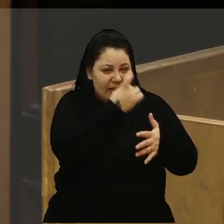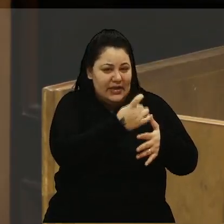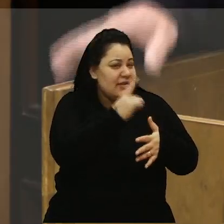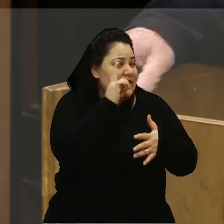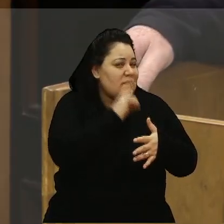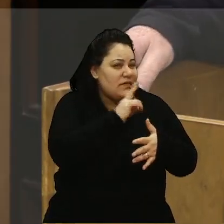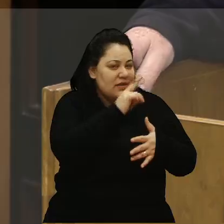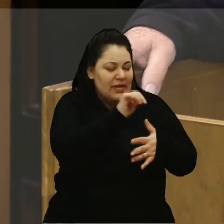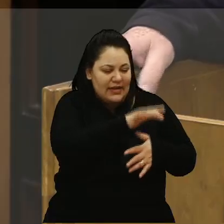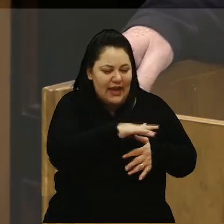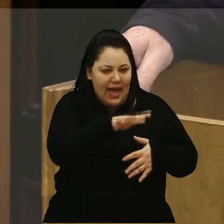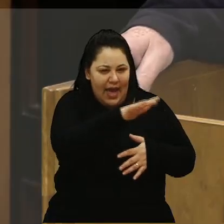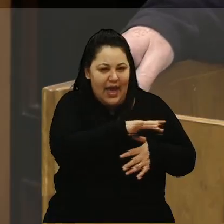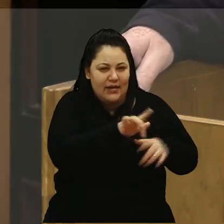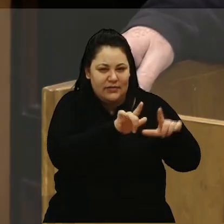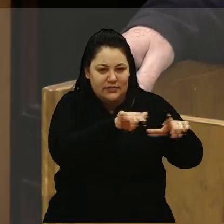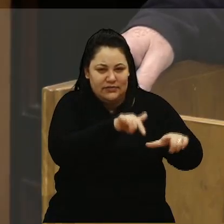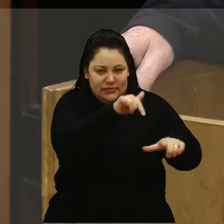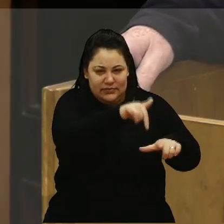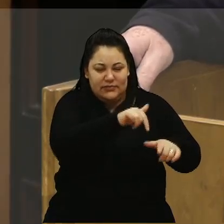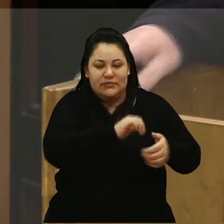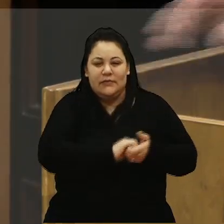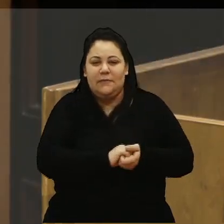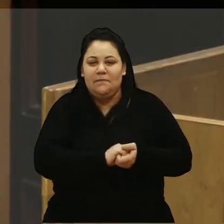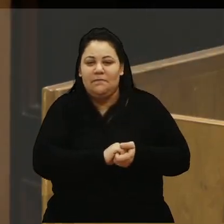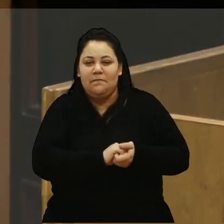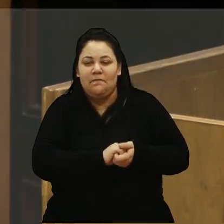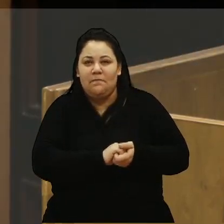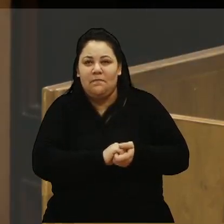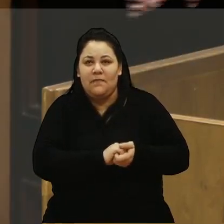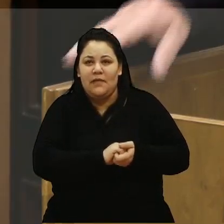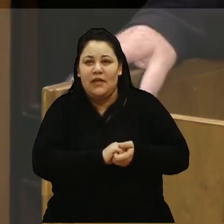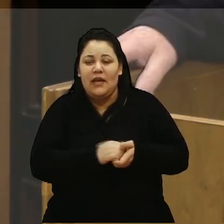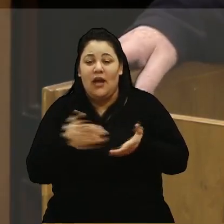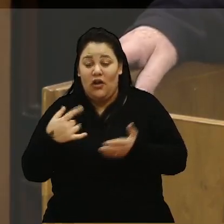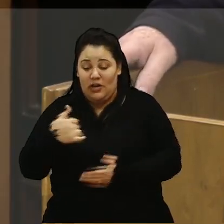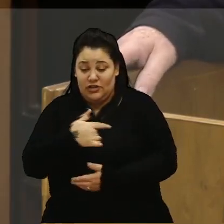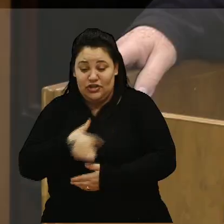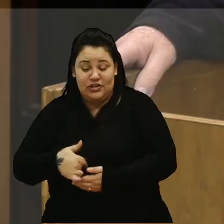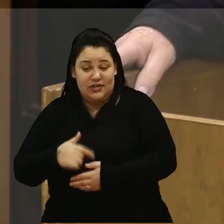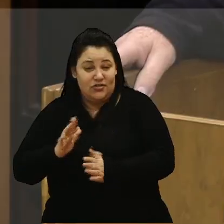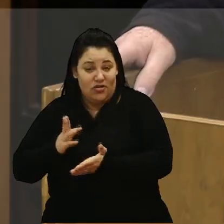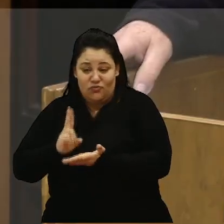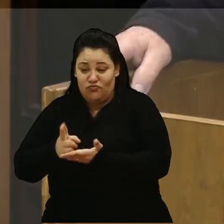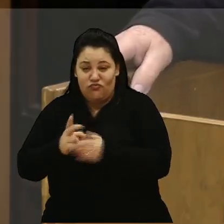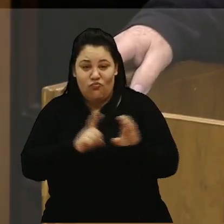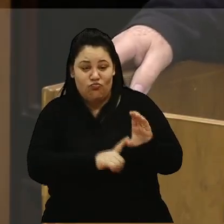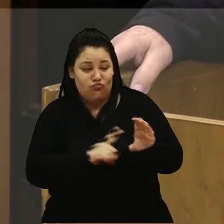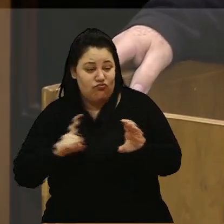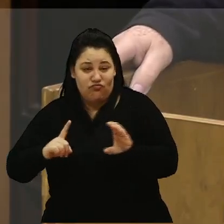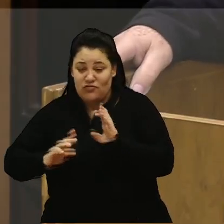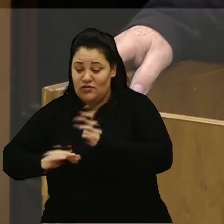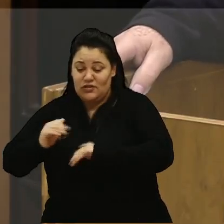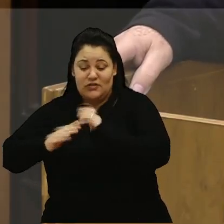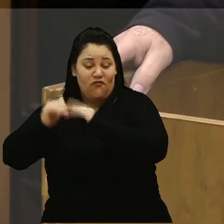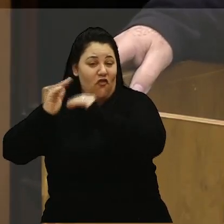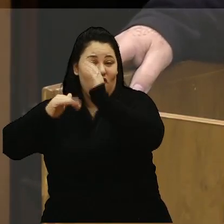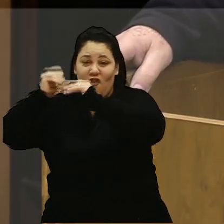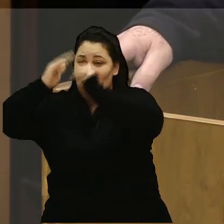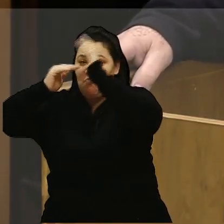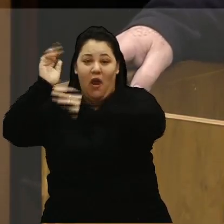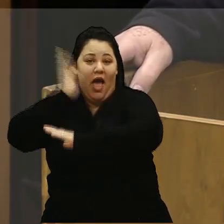e da indústria armamentista norte-americana. Enquanto a China está lá se desenvolvendo, não se envolve em guerras,